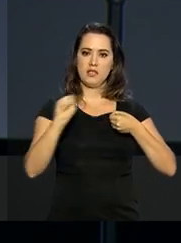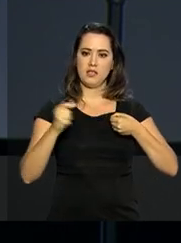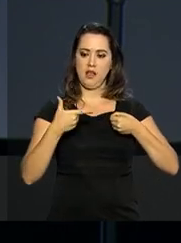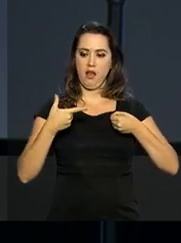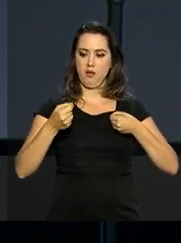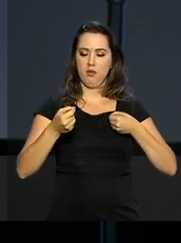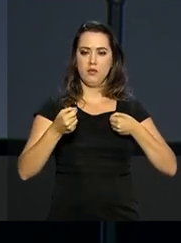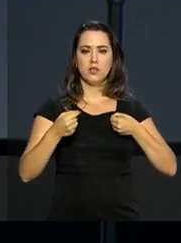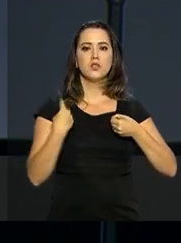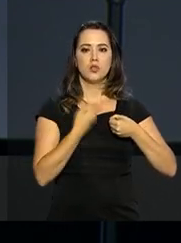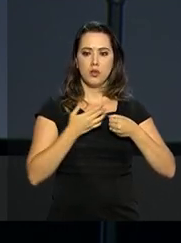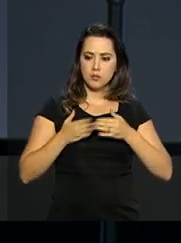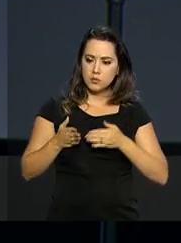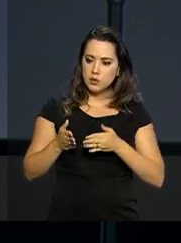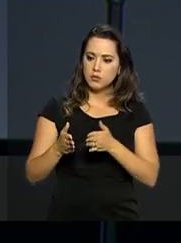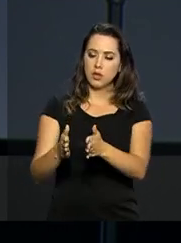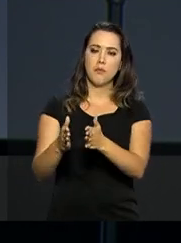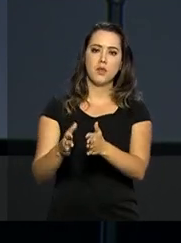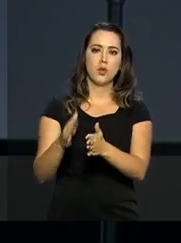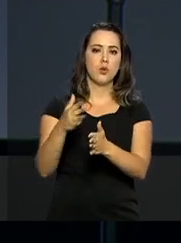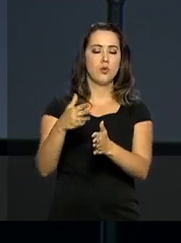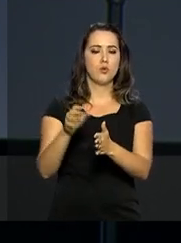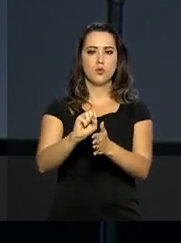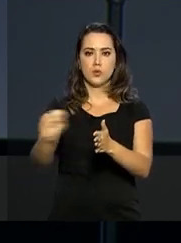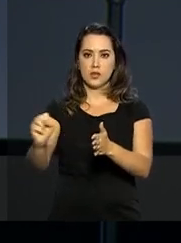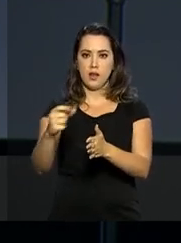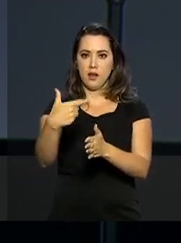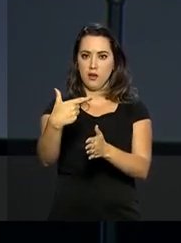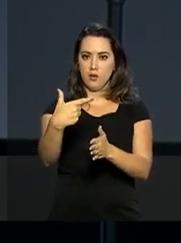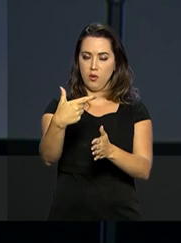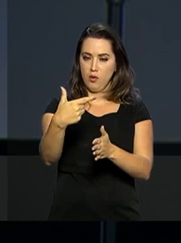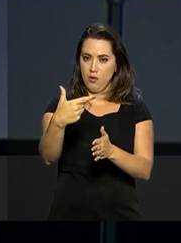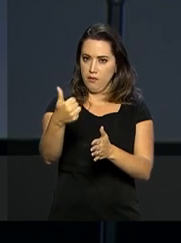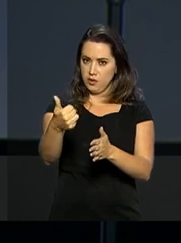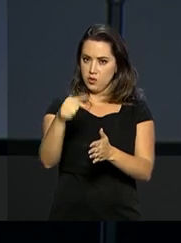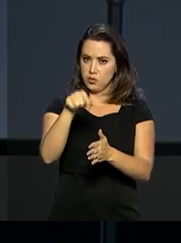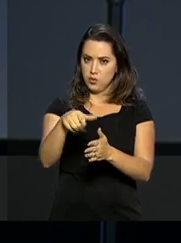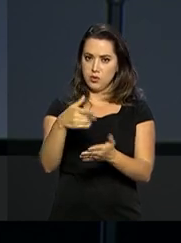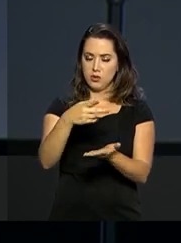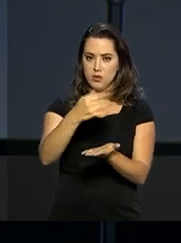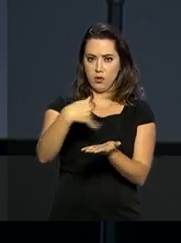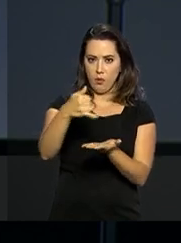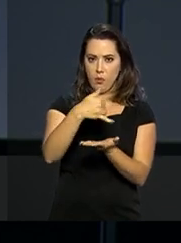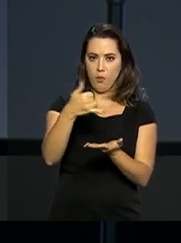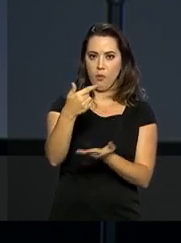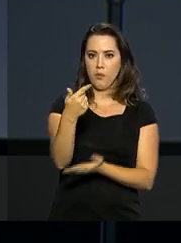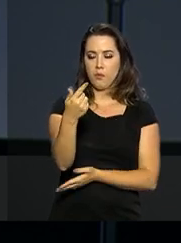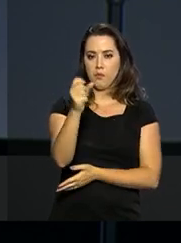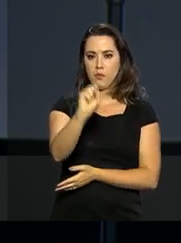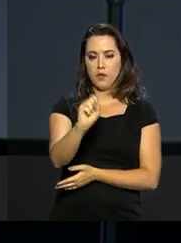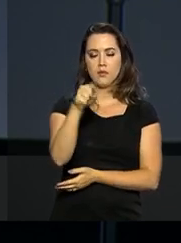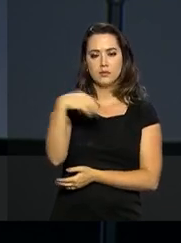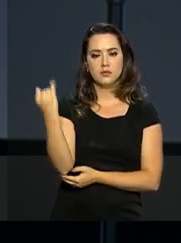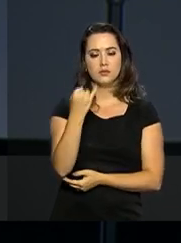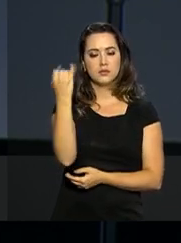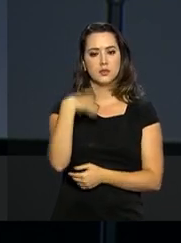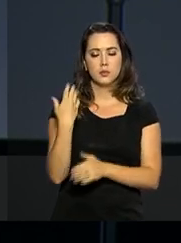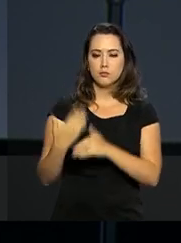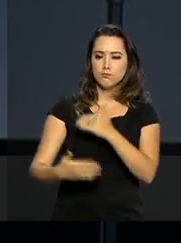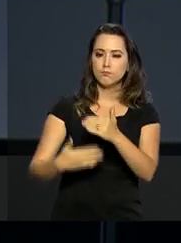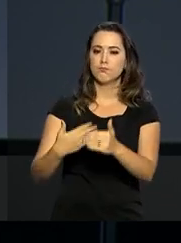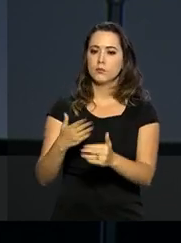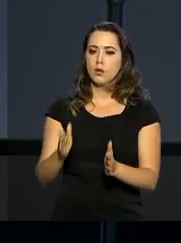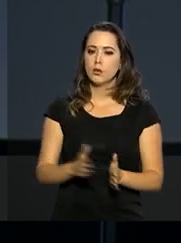que continuar no século XXI. E, nesse sentido, o setor de óleo e gás é fundamental para que nós